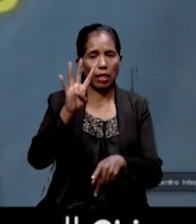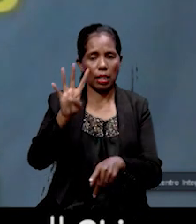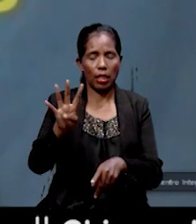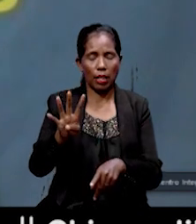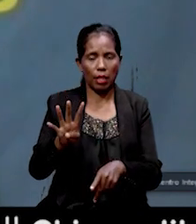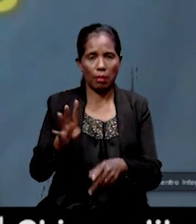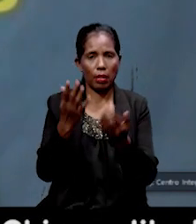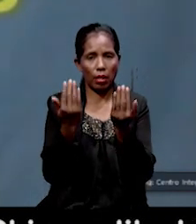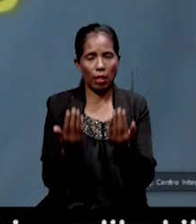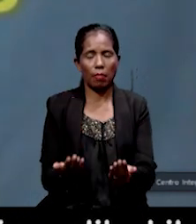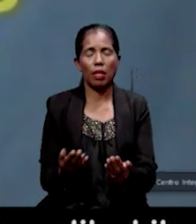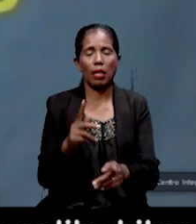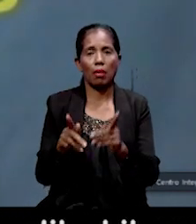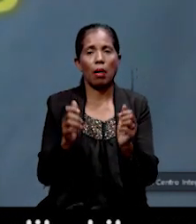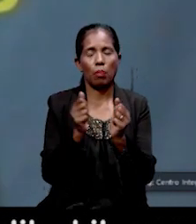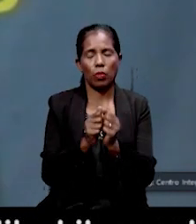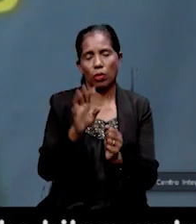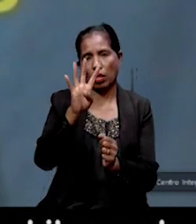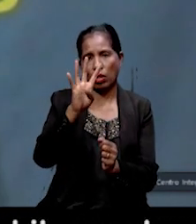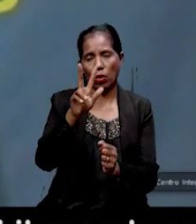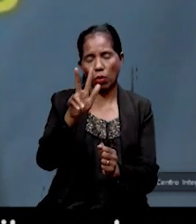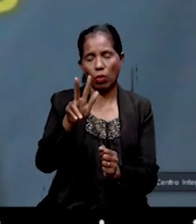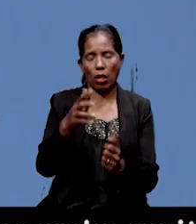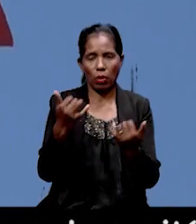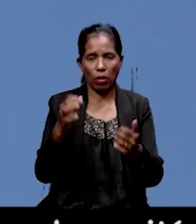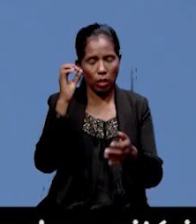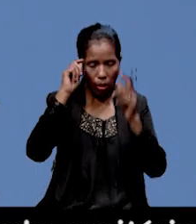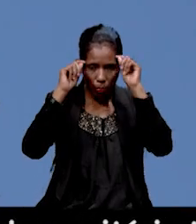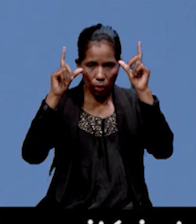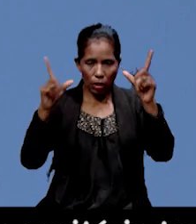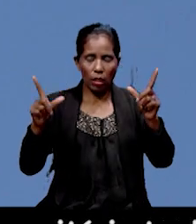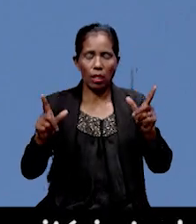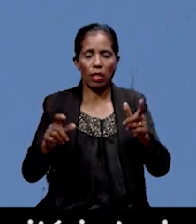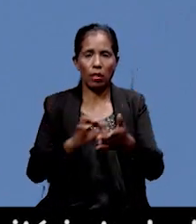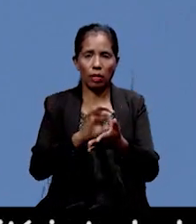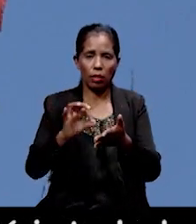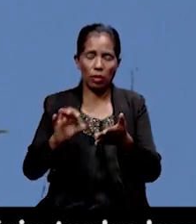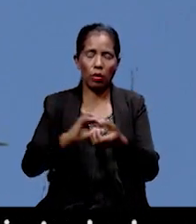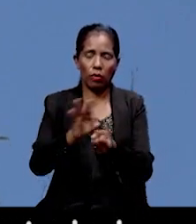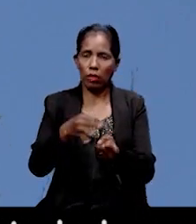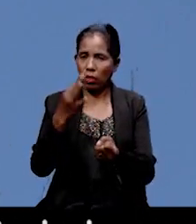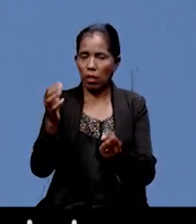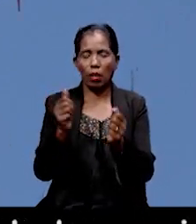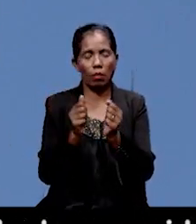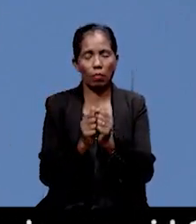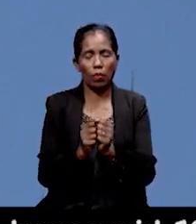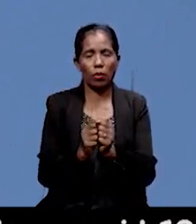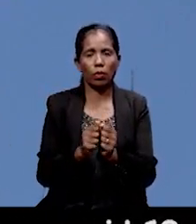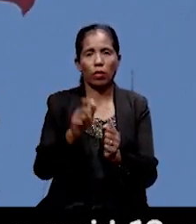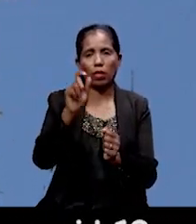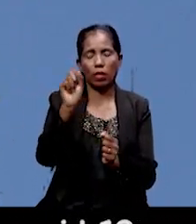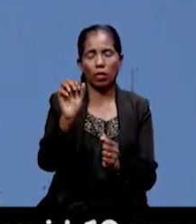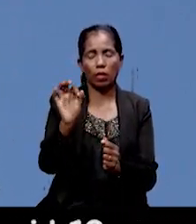leve, hamutuk, ema, nain tolu. Todas, netimor-leste, regista caso cumulativo confirmado, covid-19, hamutuk, riun sanulu